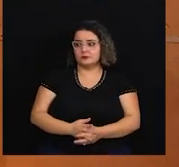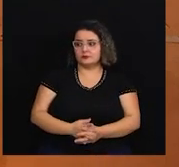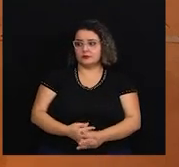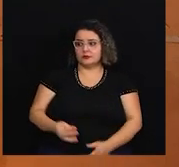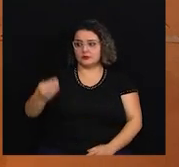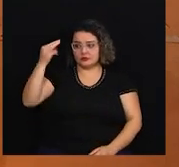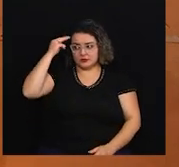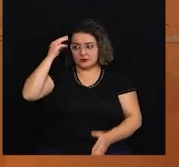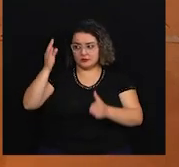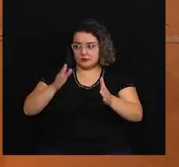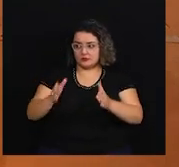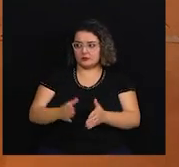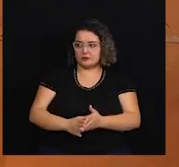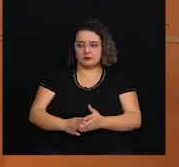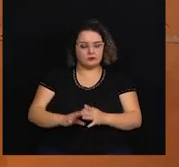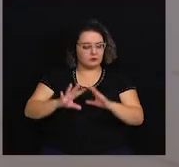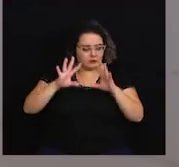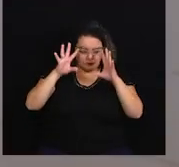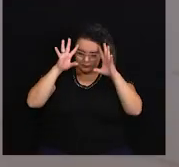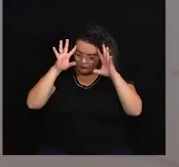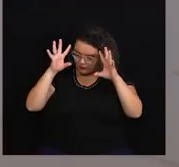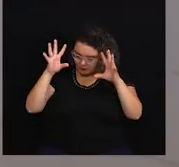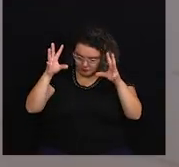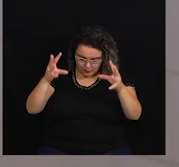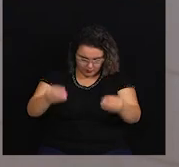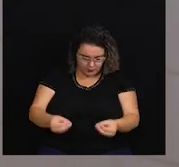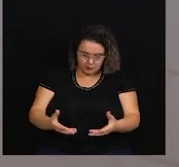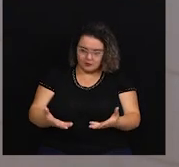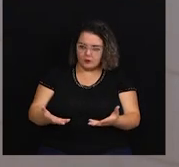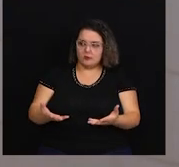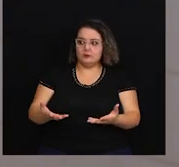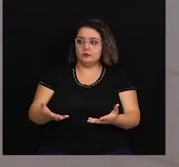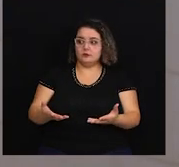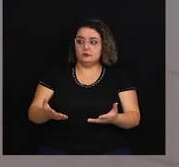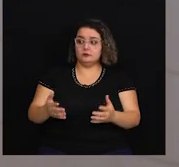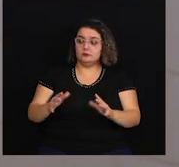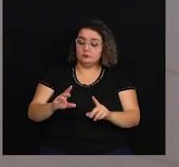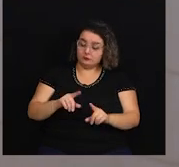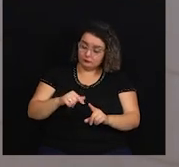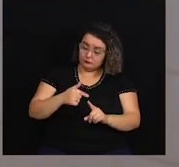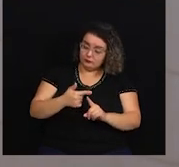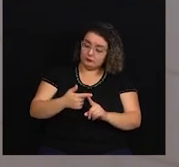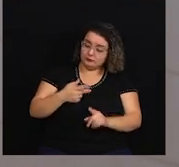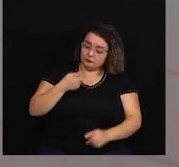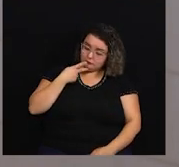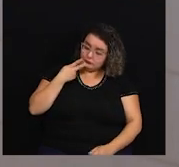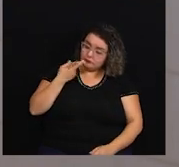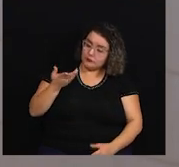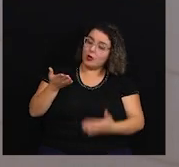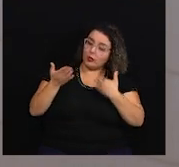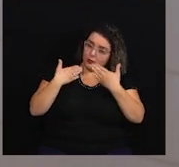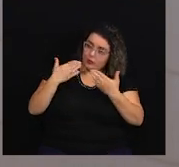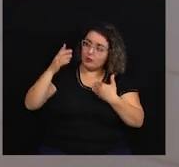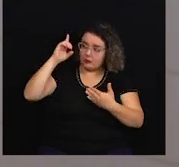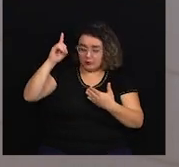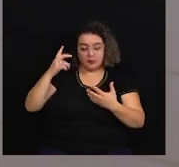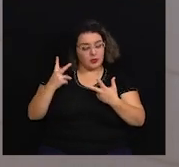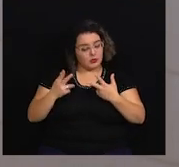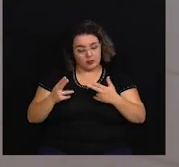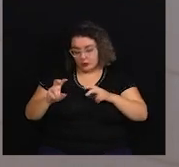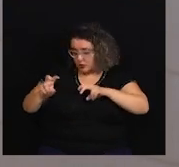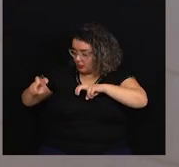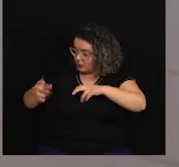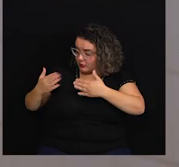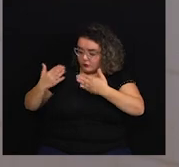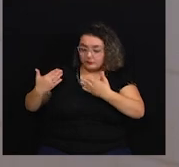mental nesse período completamente é tão mais é que eu falo mais conversei com Deus como nós tamos sentado falando